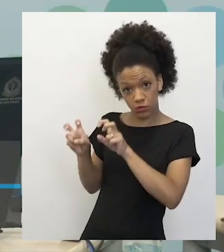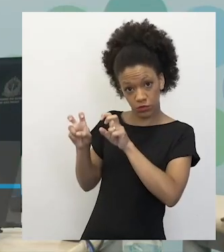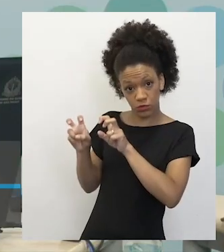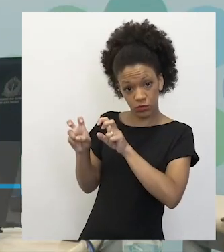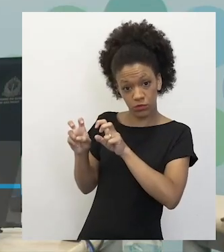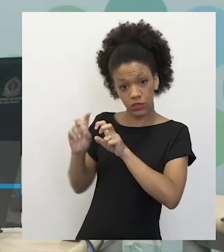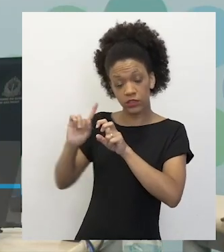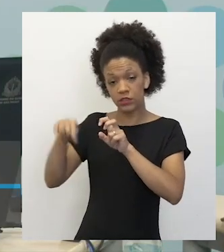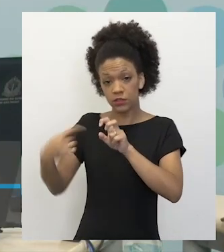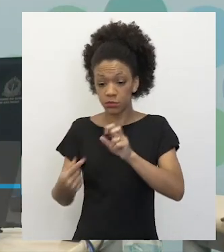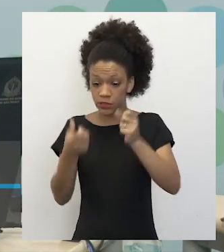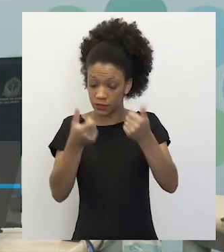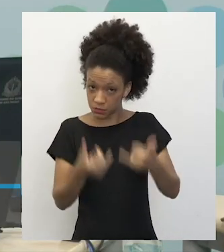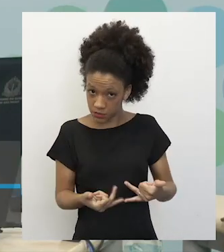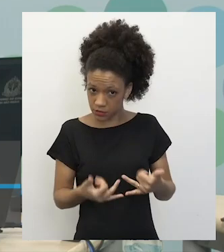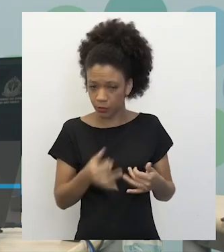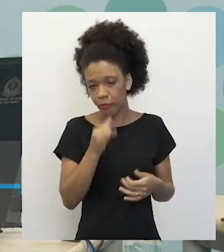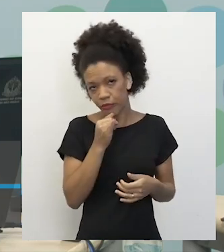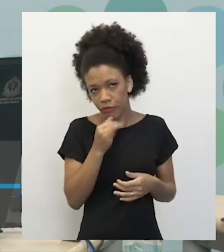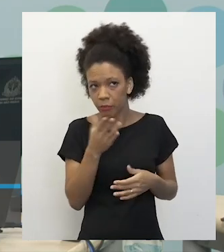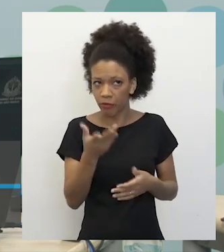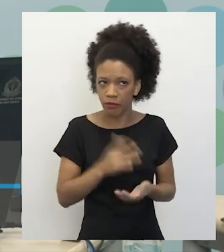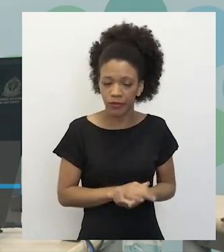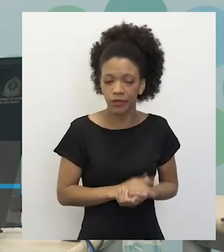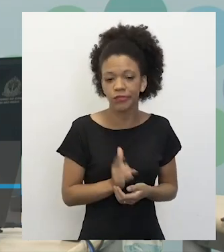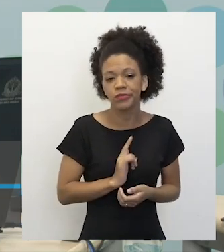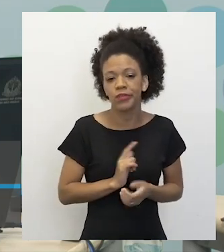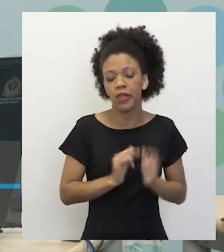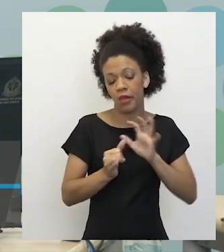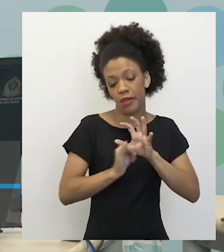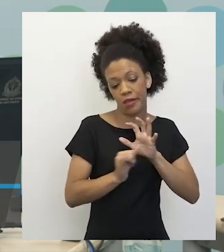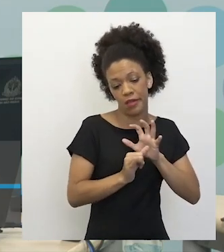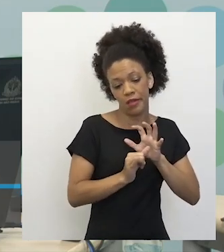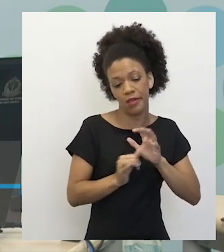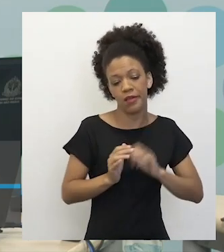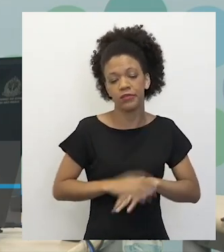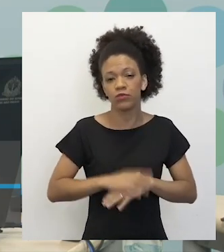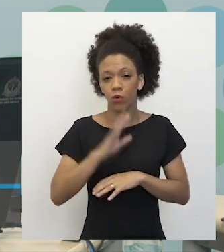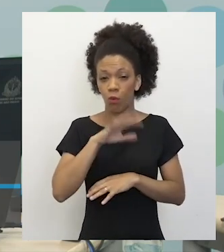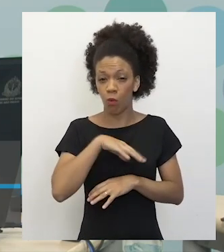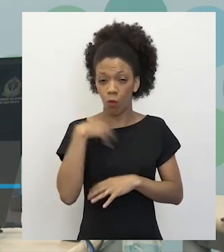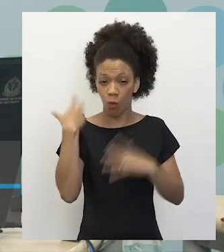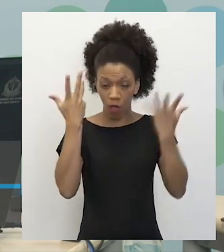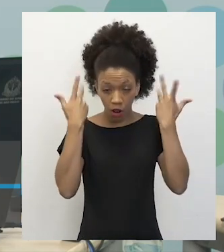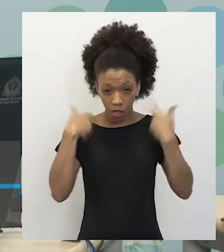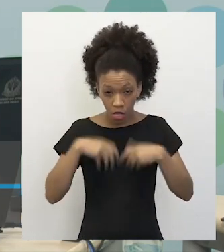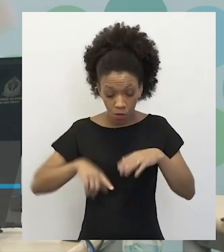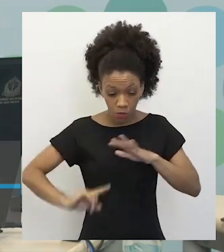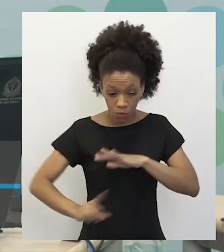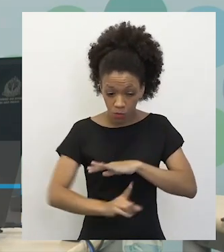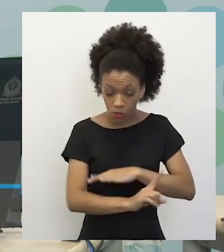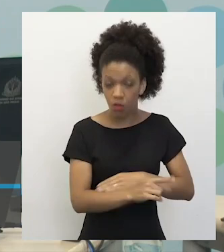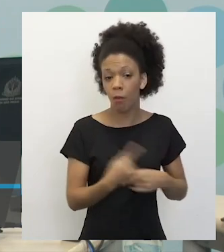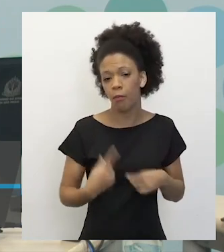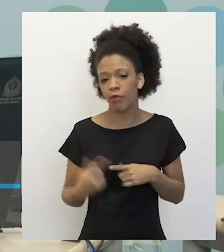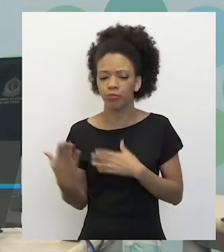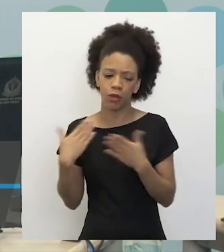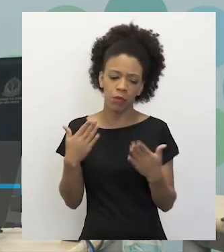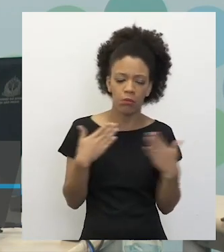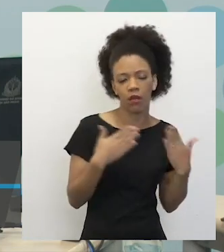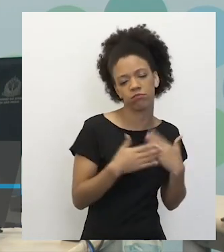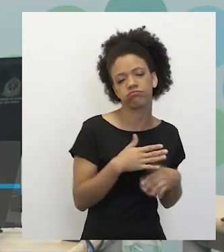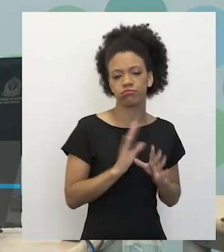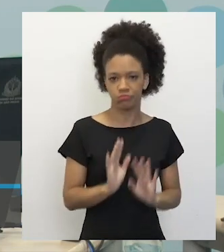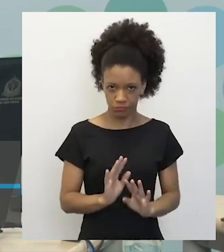e coloca a justificativa. Por exemplo, vocês têm lá a fábula do leão e do ratinho. Ah, por que é o leão e o ratinho? Porque o leão e o ratinho conversavam, porque, né?